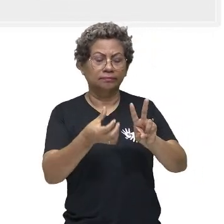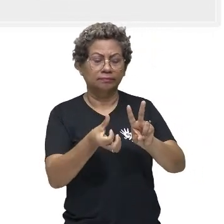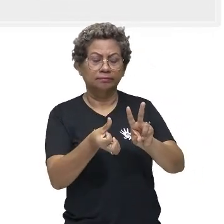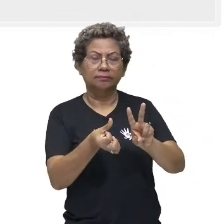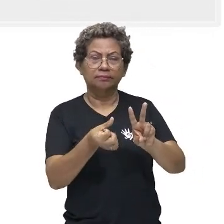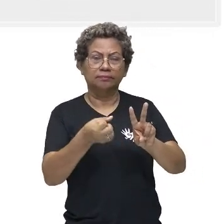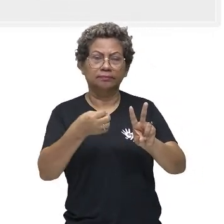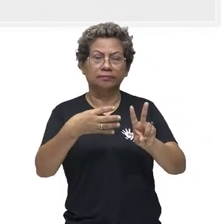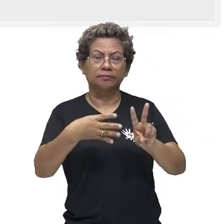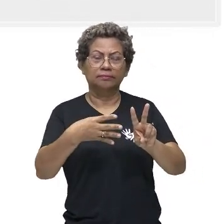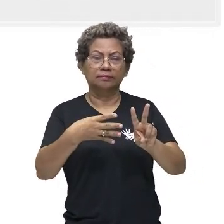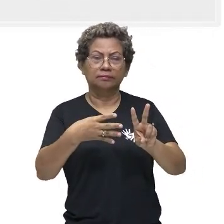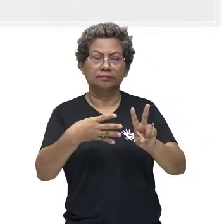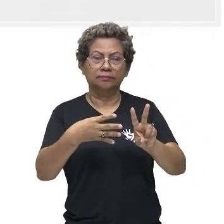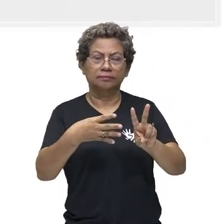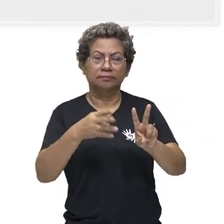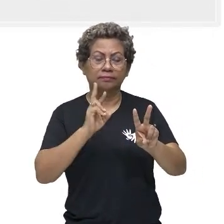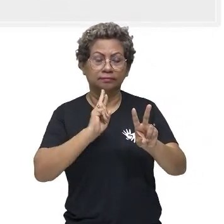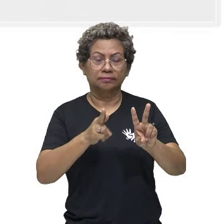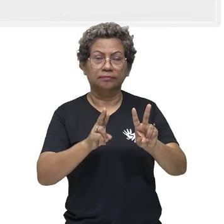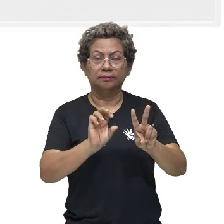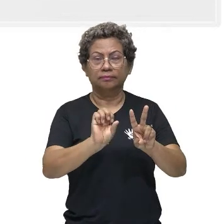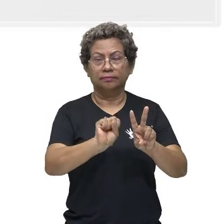64 é igual a 8.